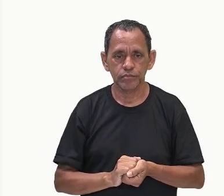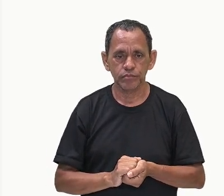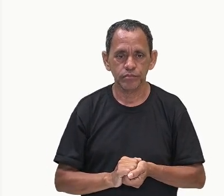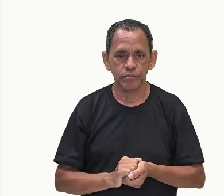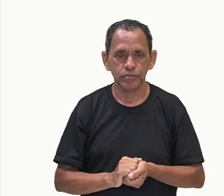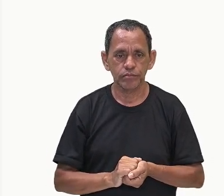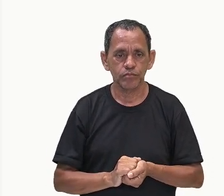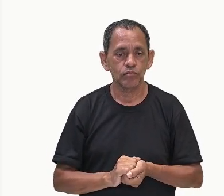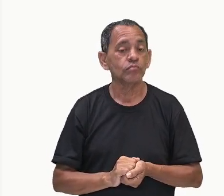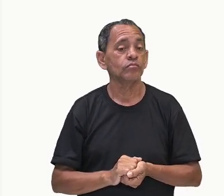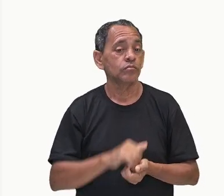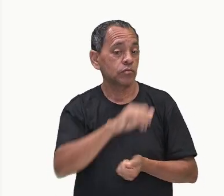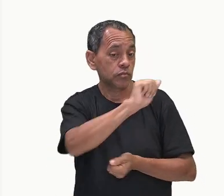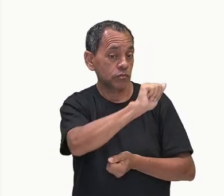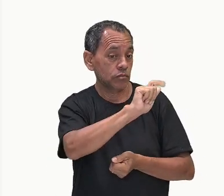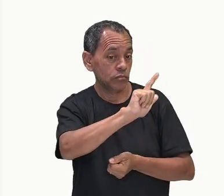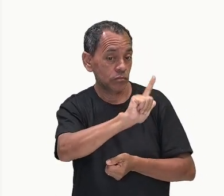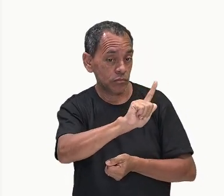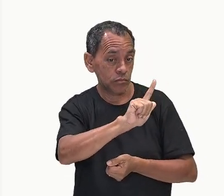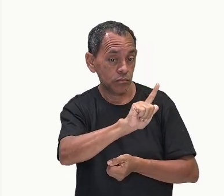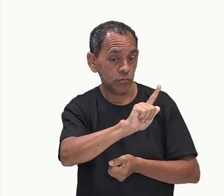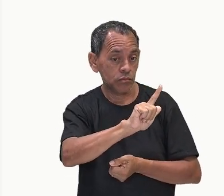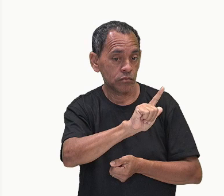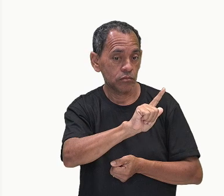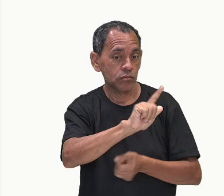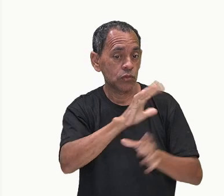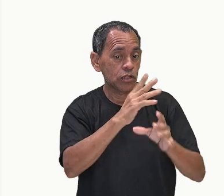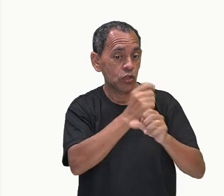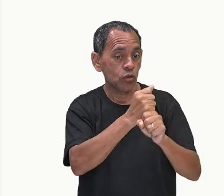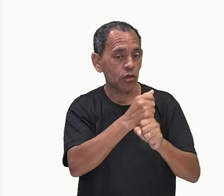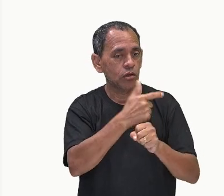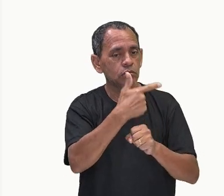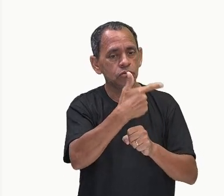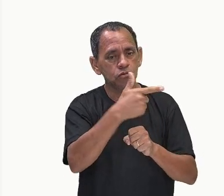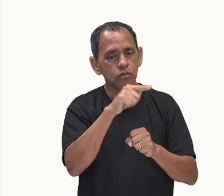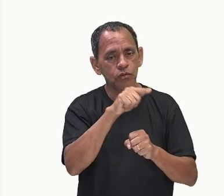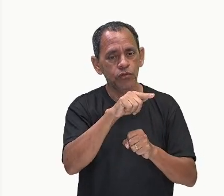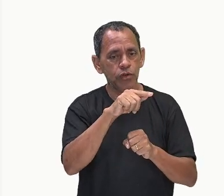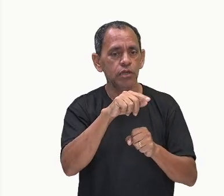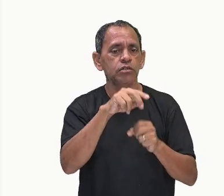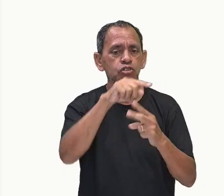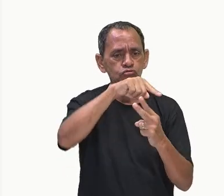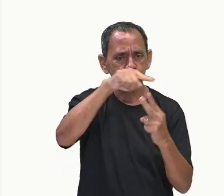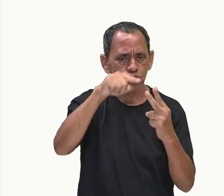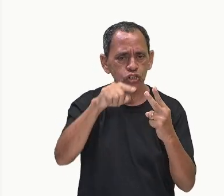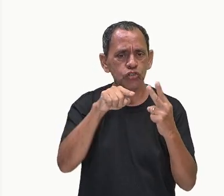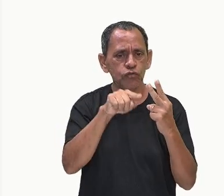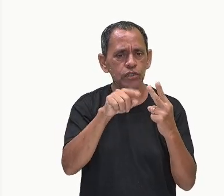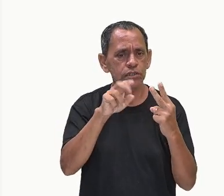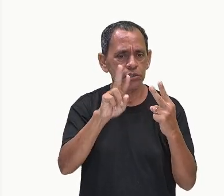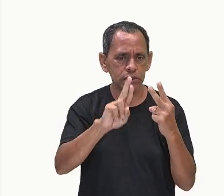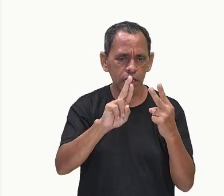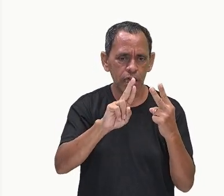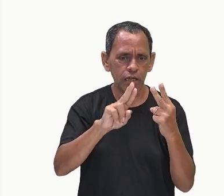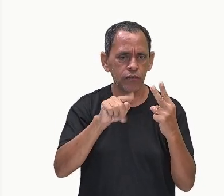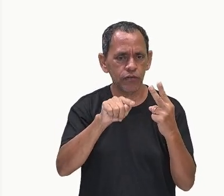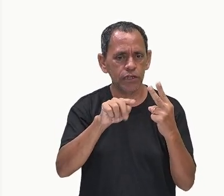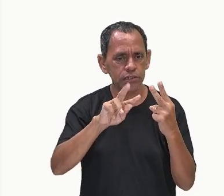Área lateral, 2 vezes π vezes r vezes